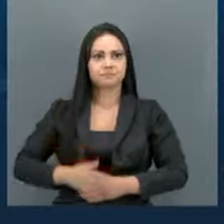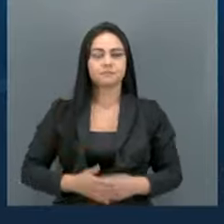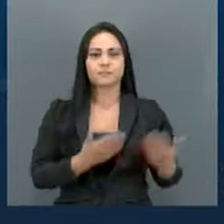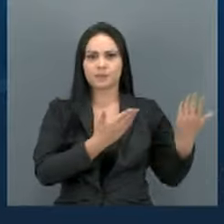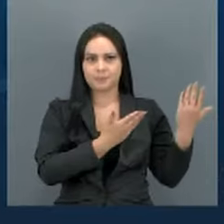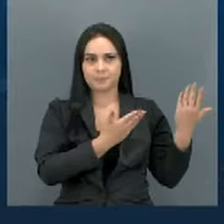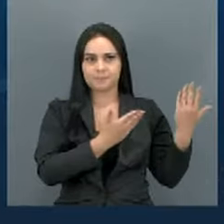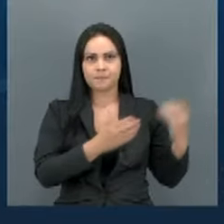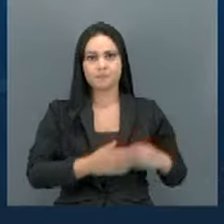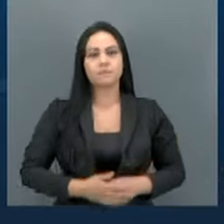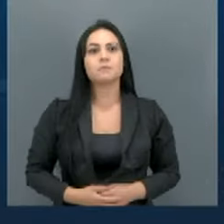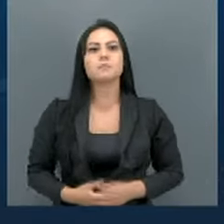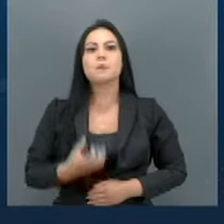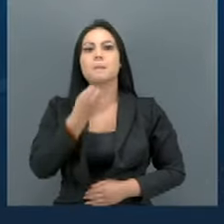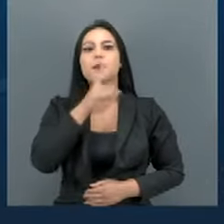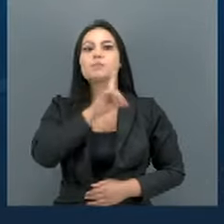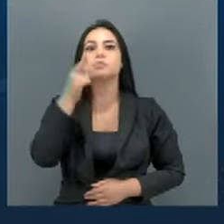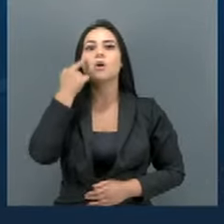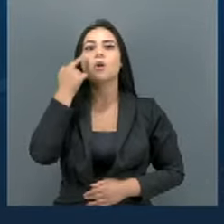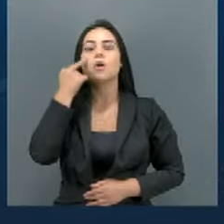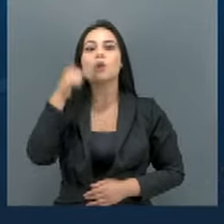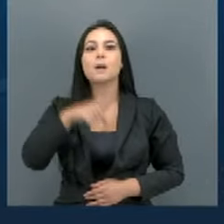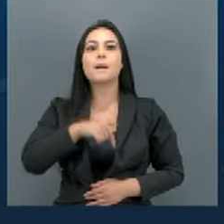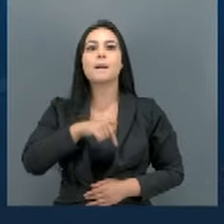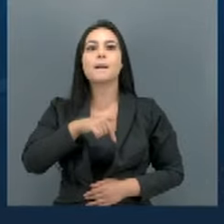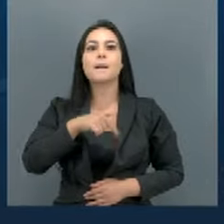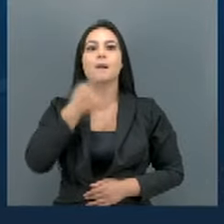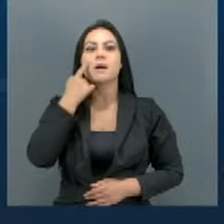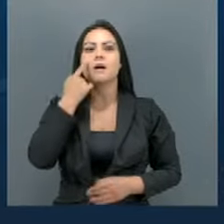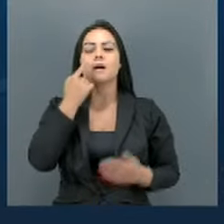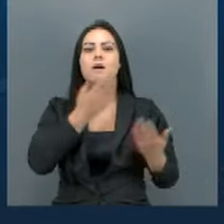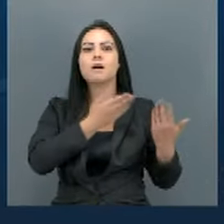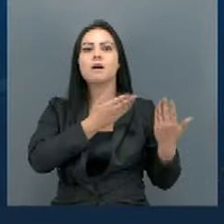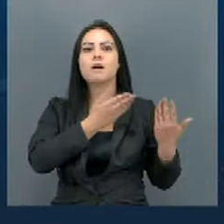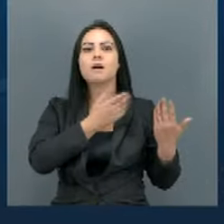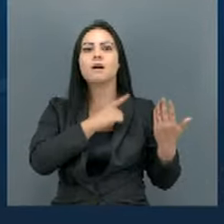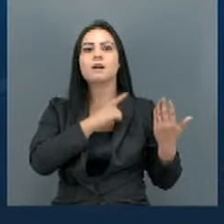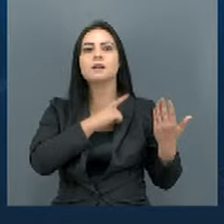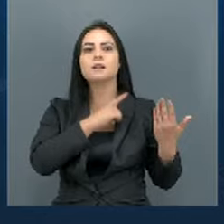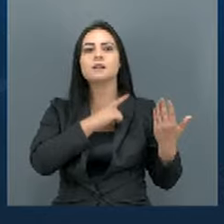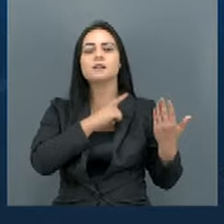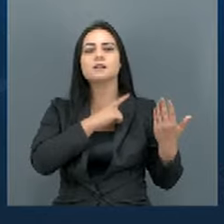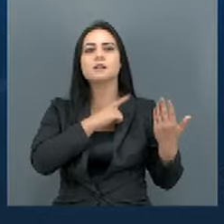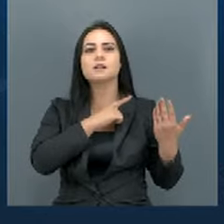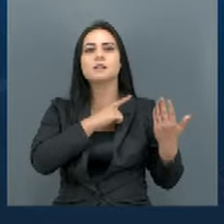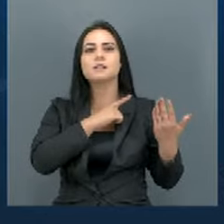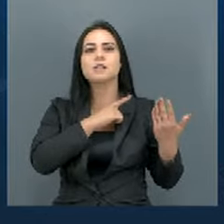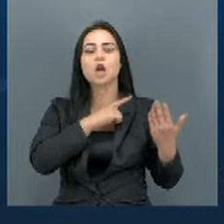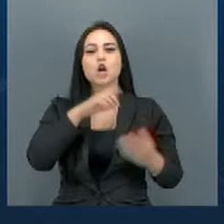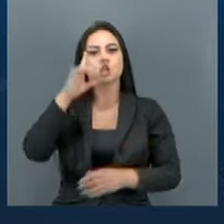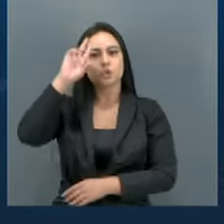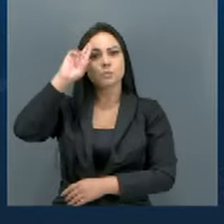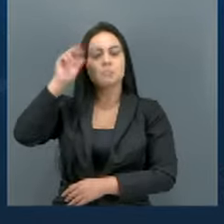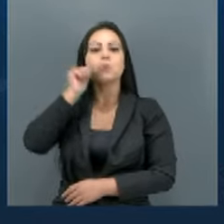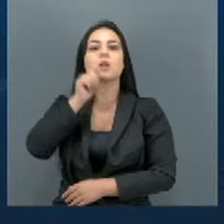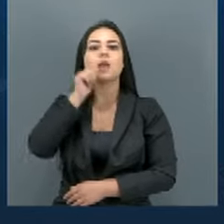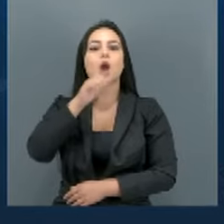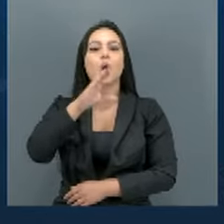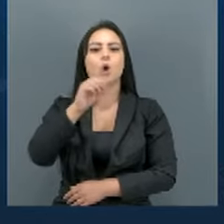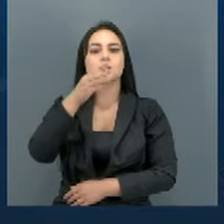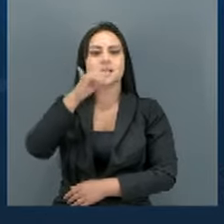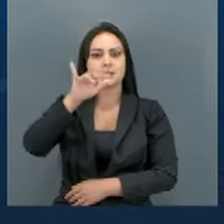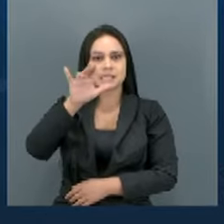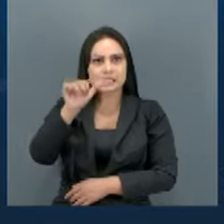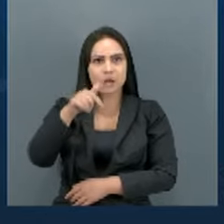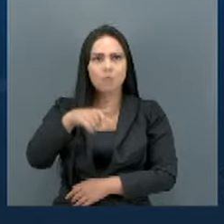Gente, bom dia. Gente, estamos aqui na beira do Iriri. Aqui é a localidade do Sorati, de Madona Conceição. Estamos aqui